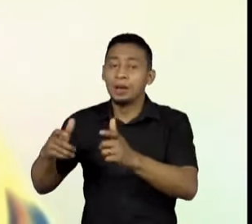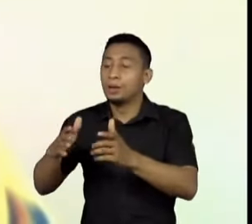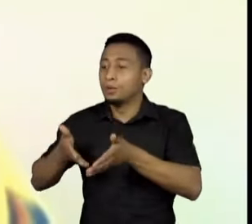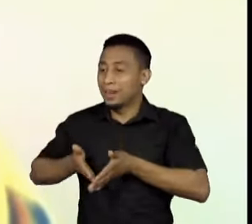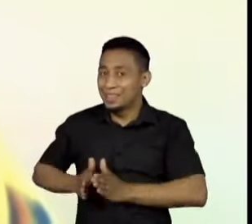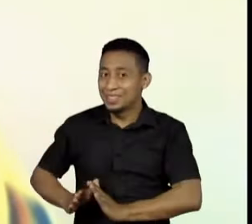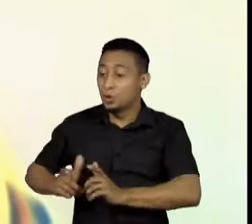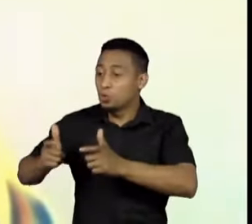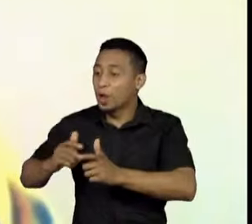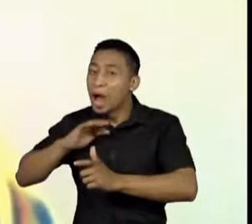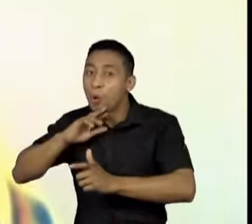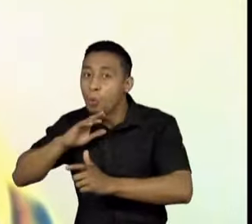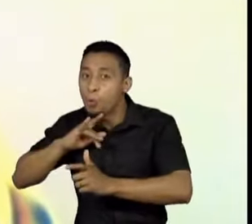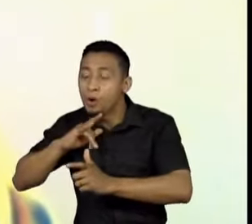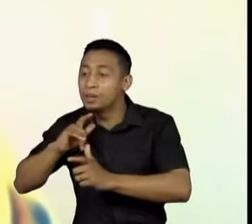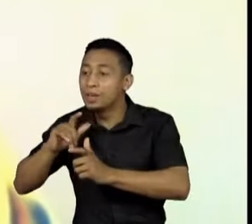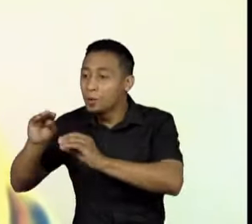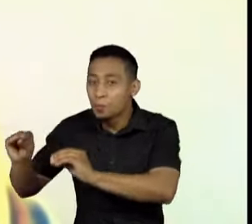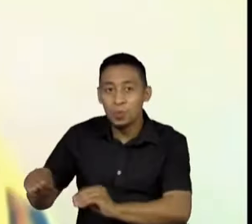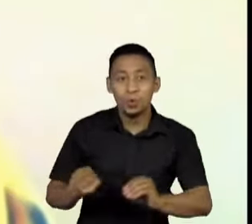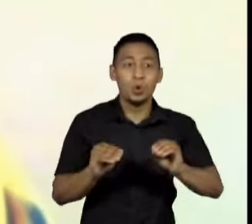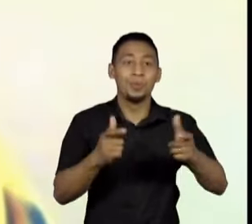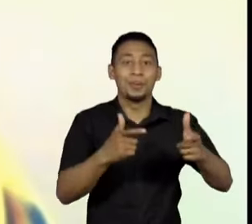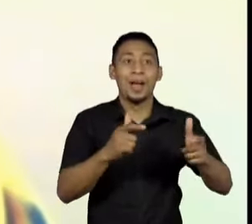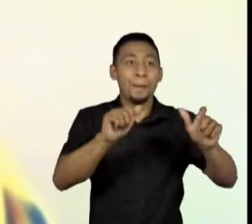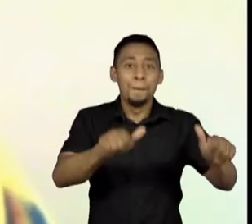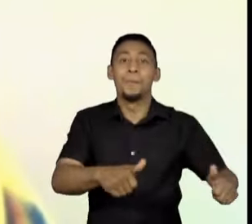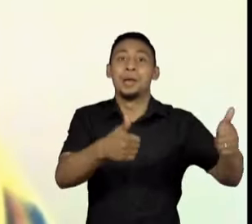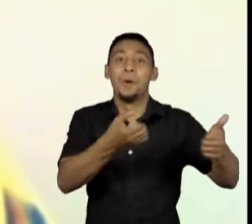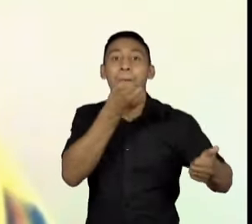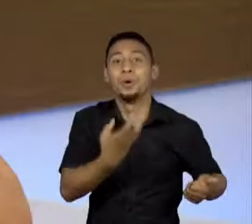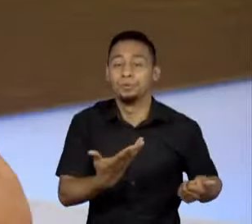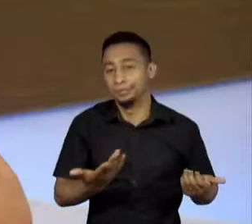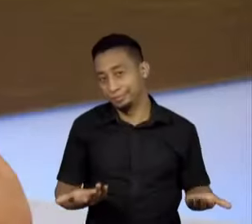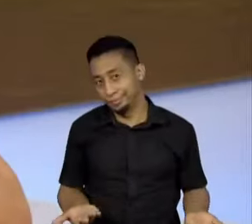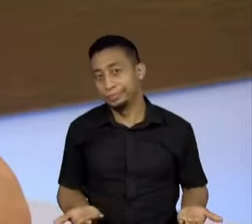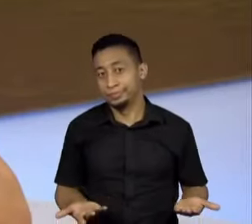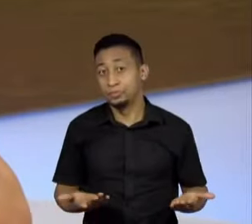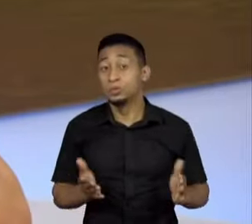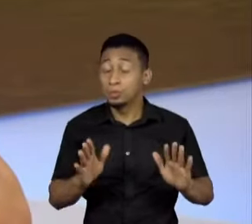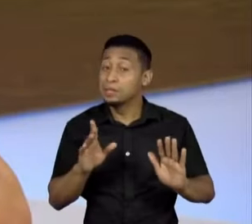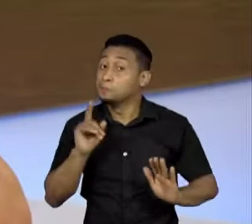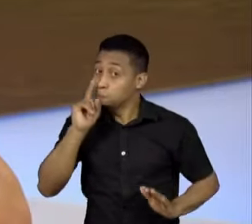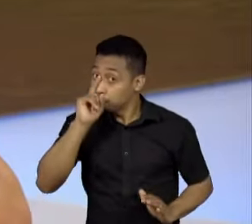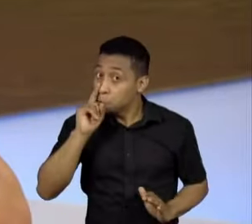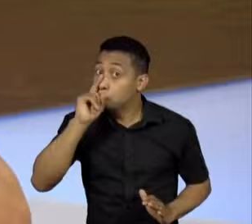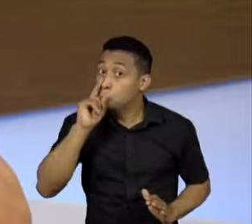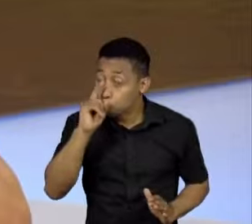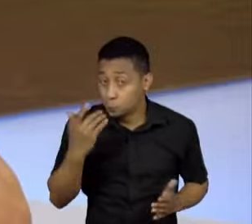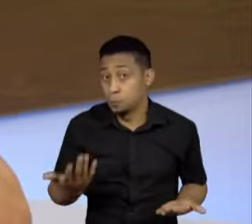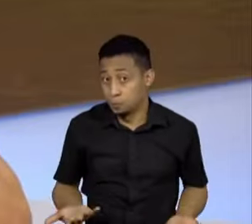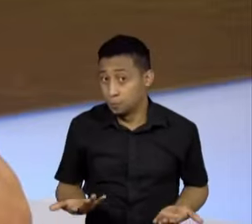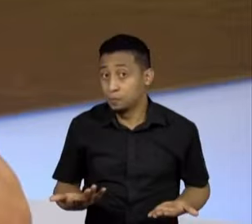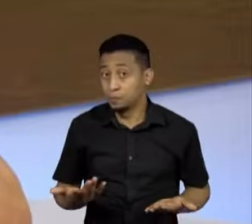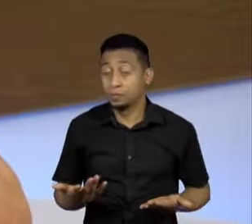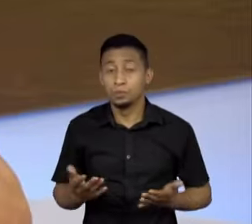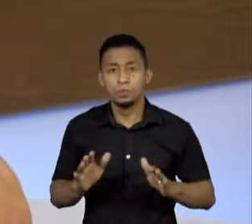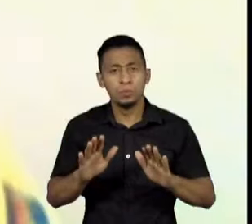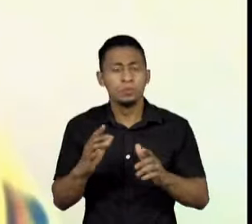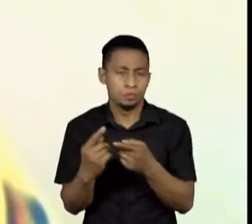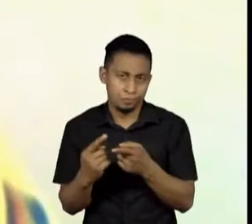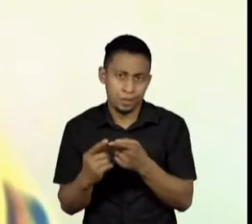comum. E aí também eu acho que reside um perigo, porque quando você